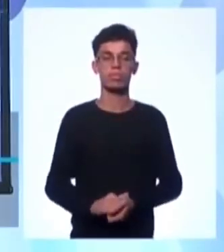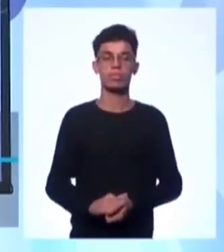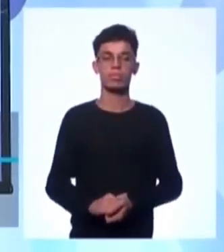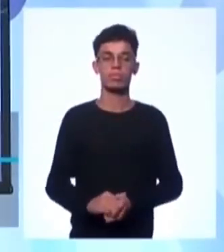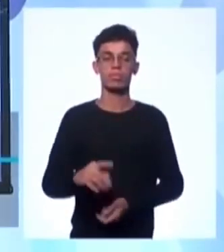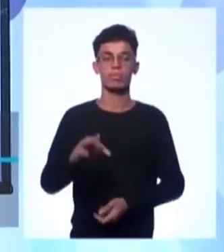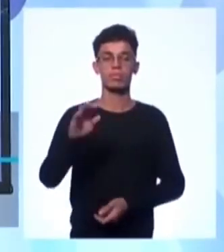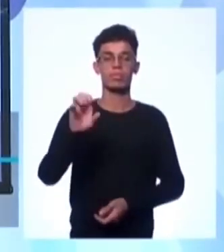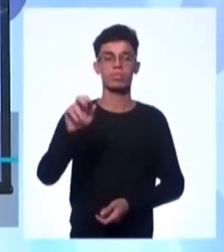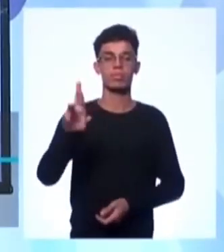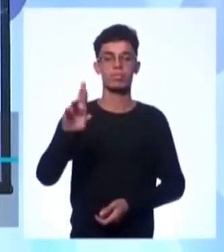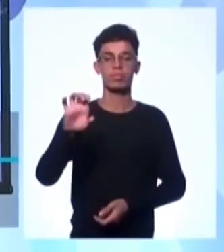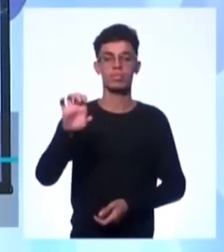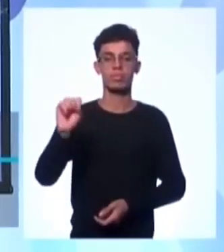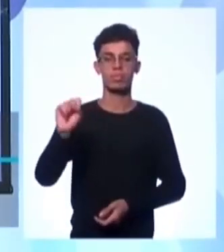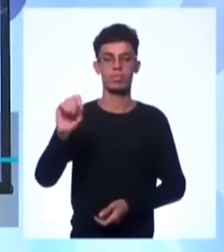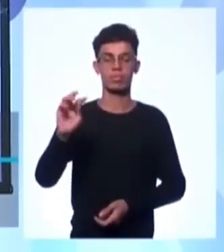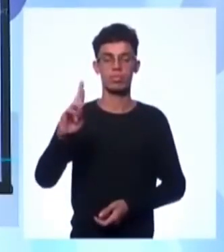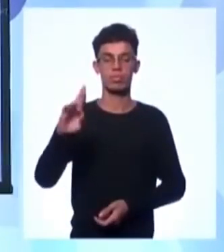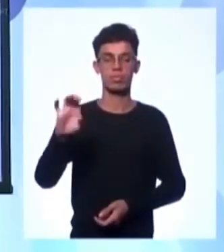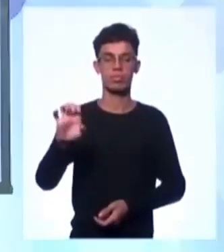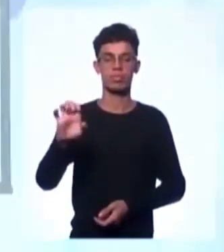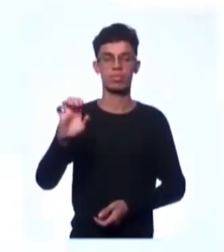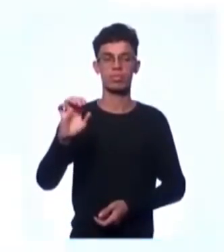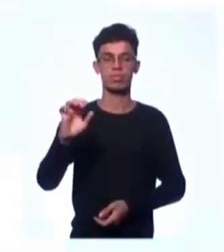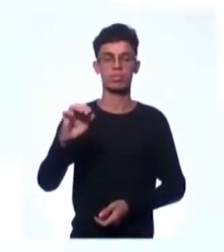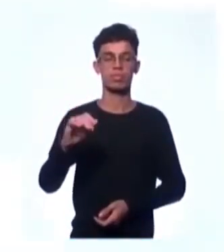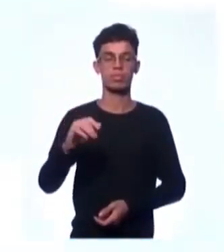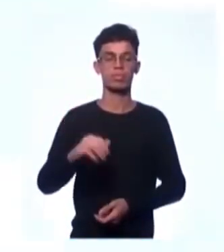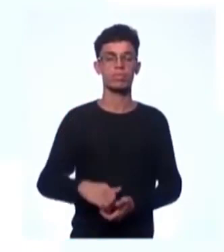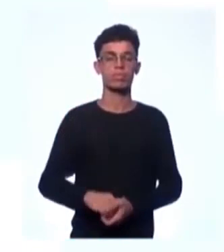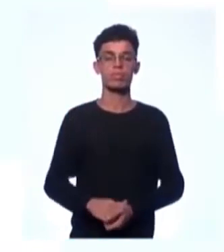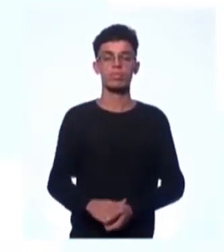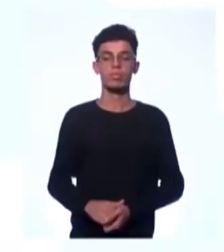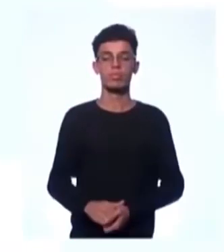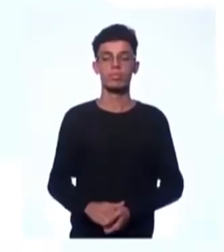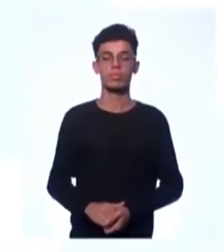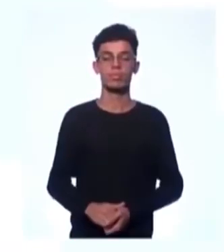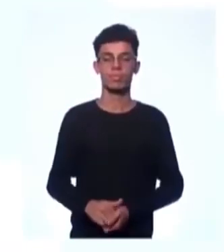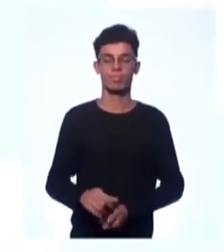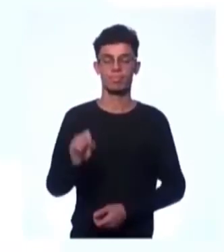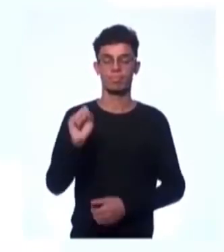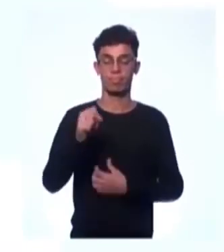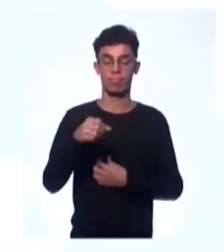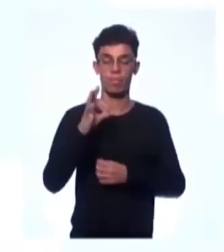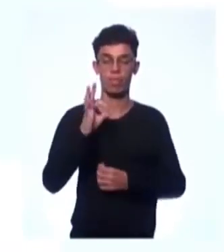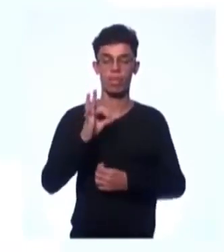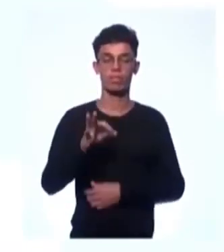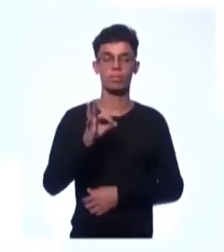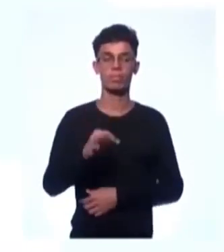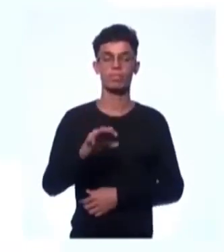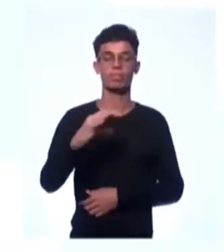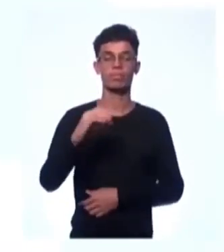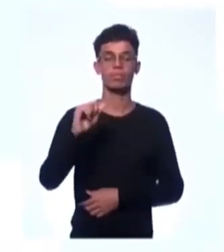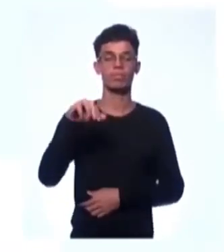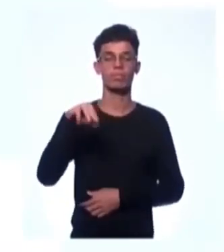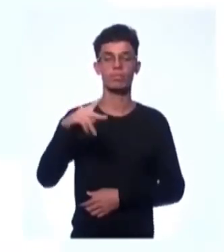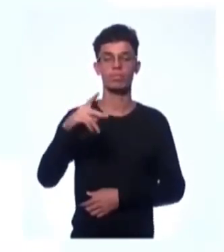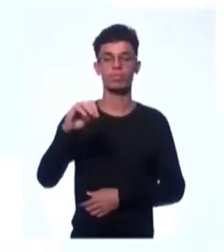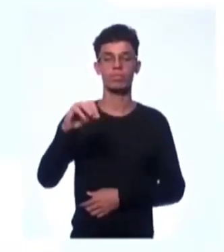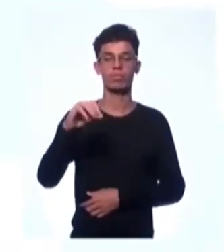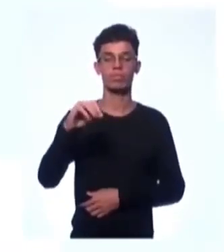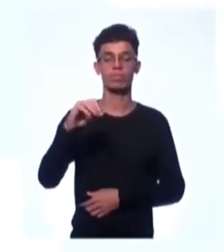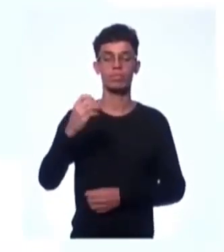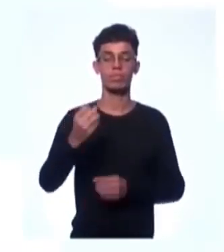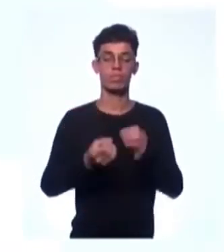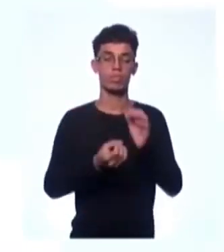terrestre. E no caso aqui nós vamos deixar perpendicular. Vetorial. Isso. Isso. Perpendicular ao campo magnético criado